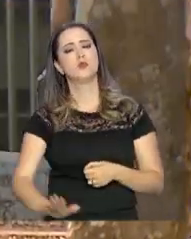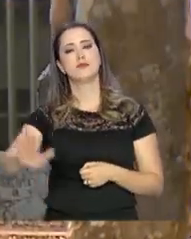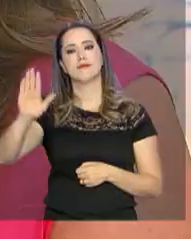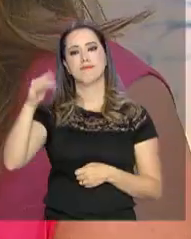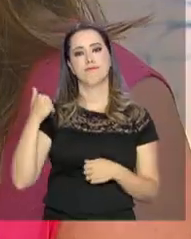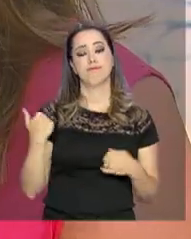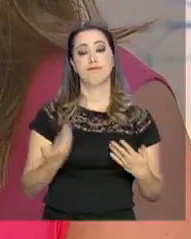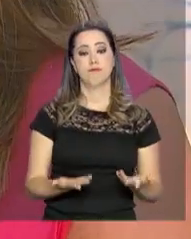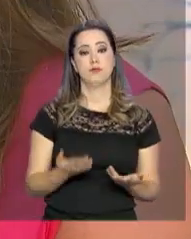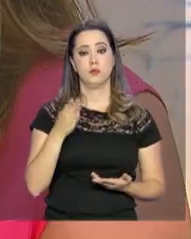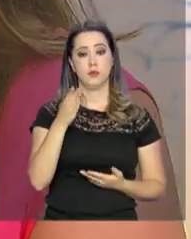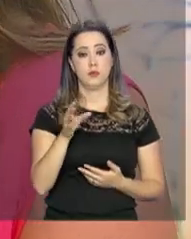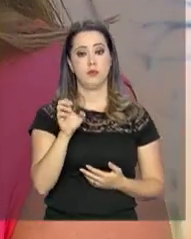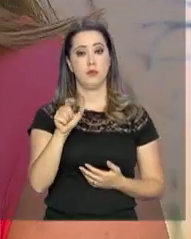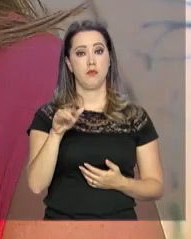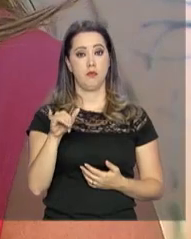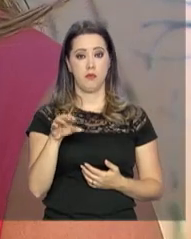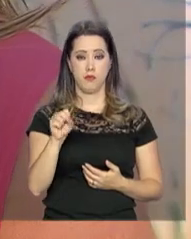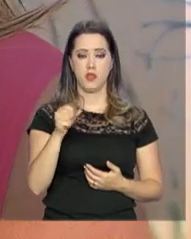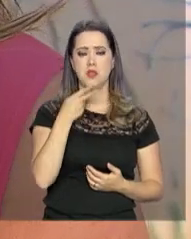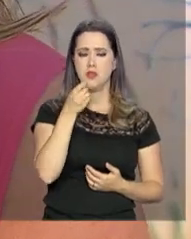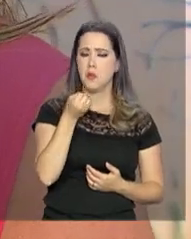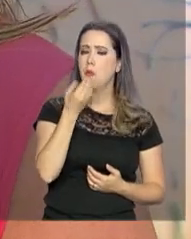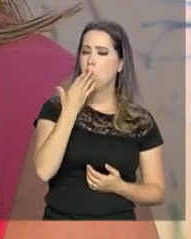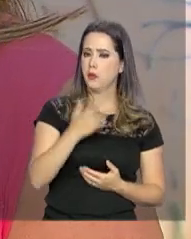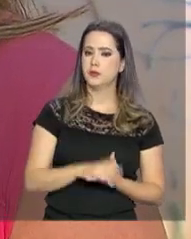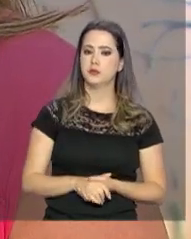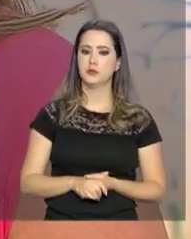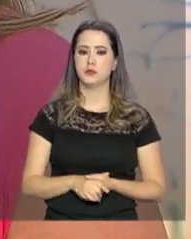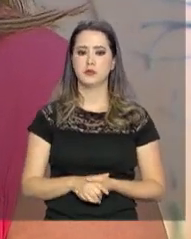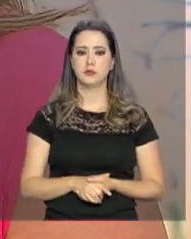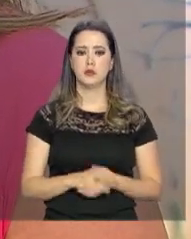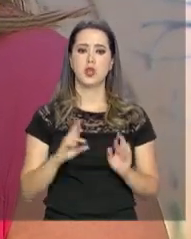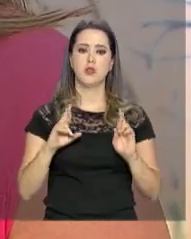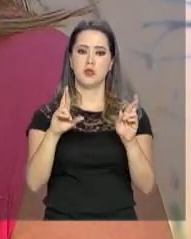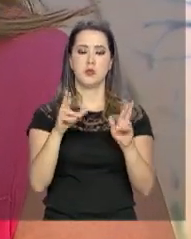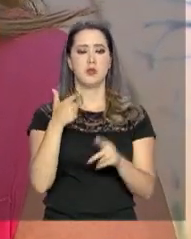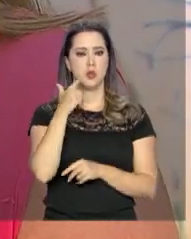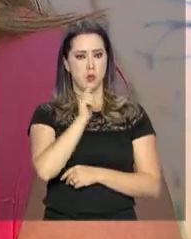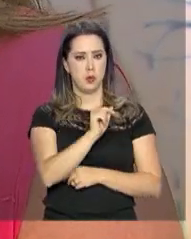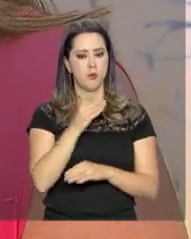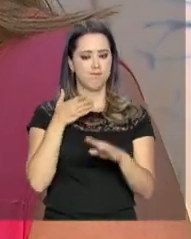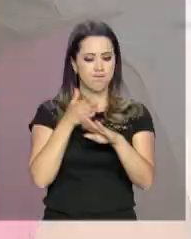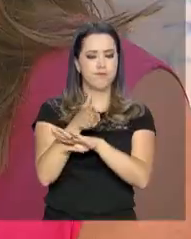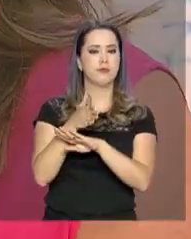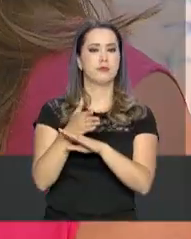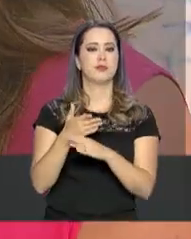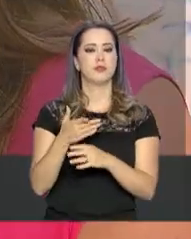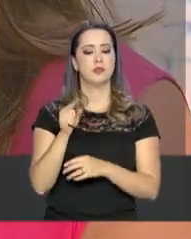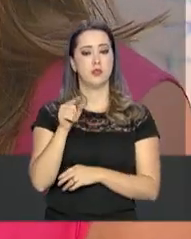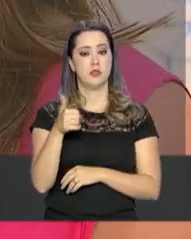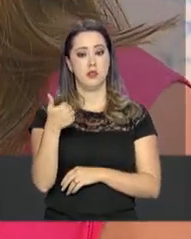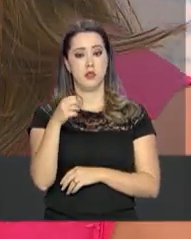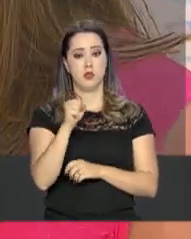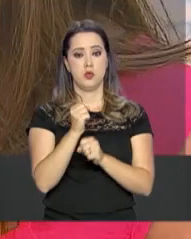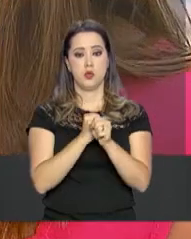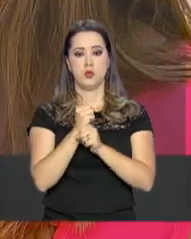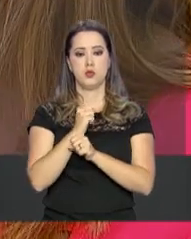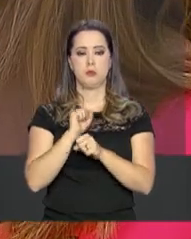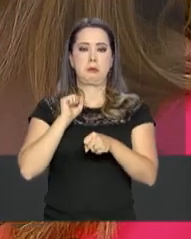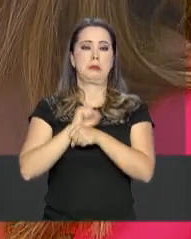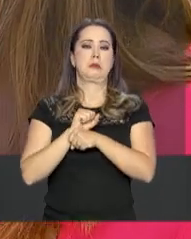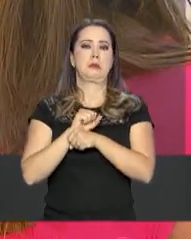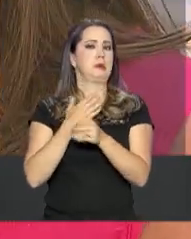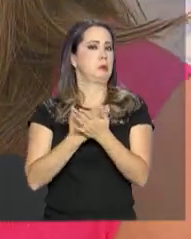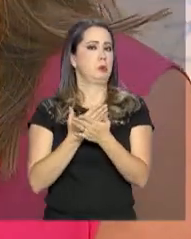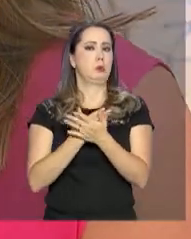do país. A Elisa acha que se saiu bem. Eu espero que eu atinja e que eu chegue lá. Há 18 anos, né, que eu parei de